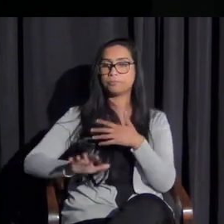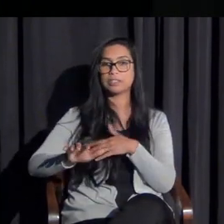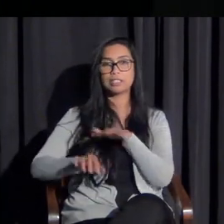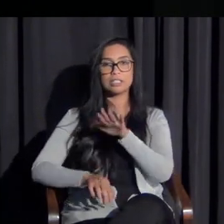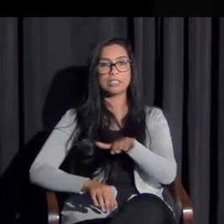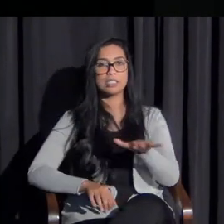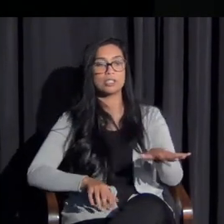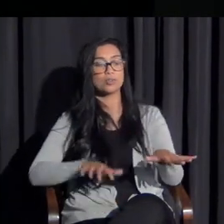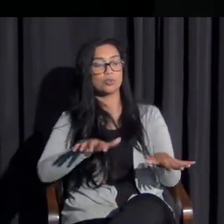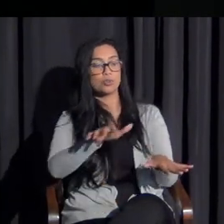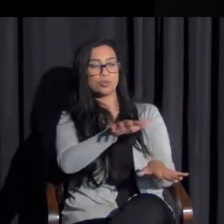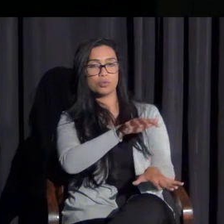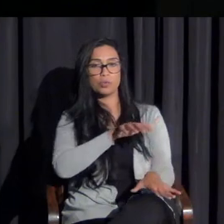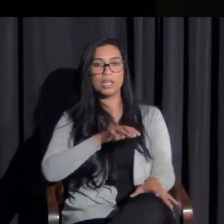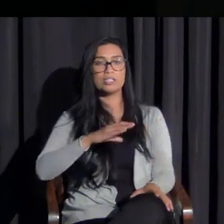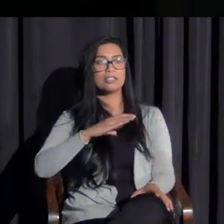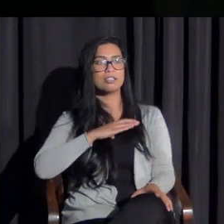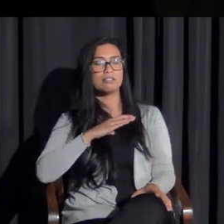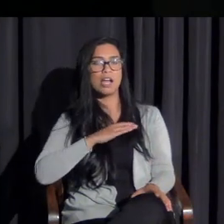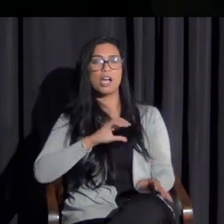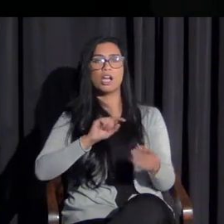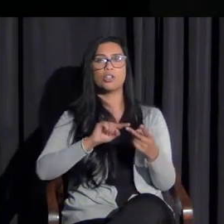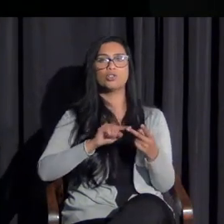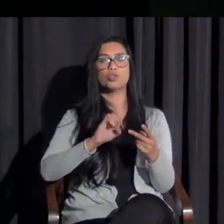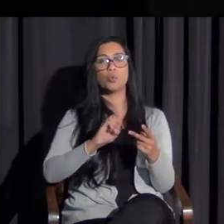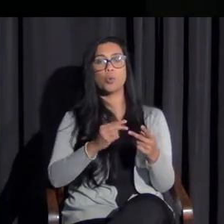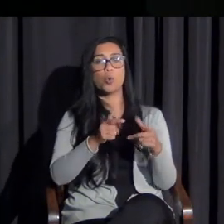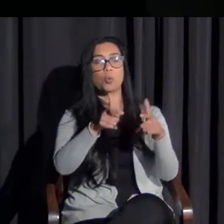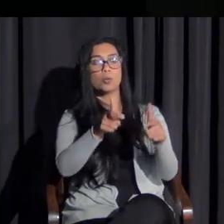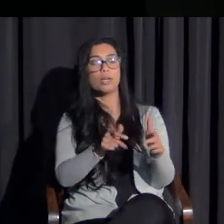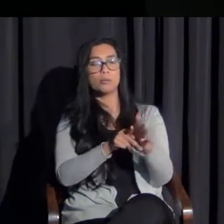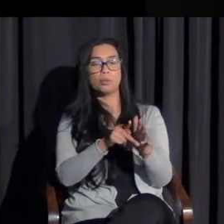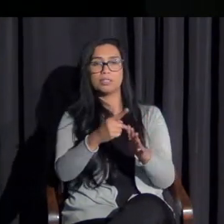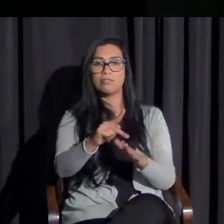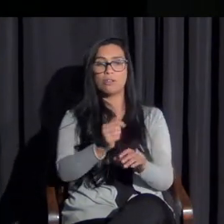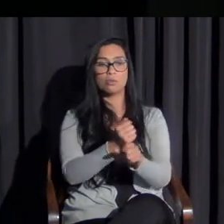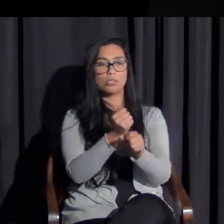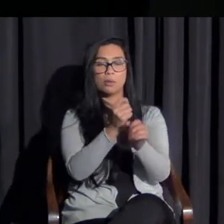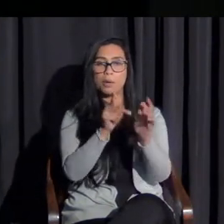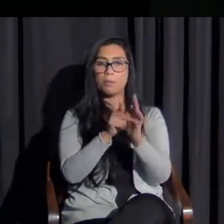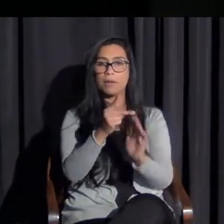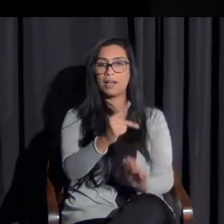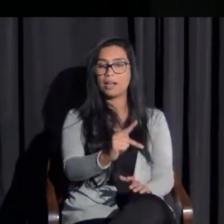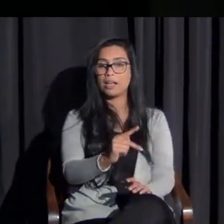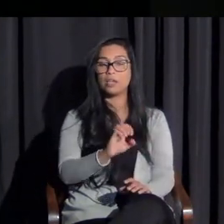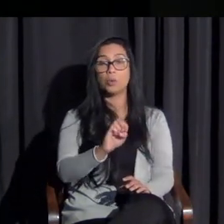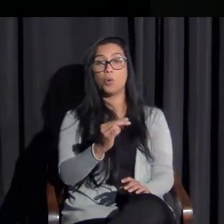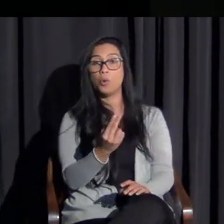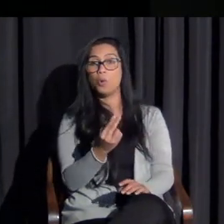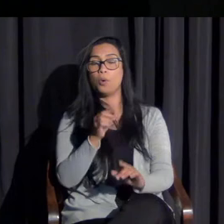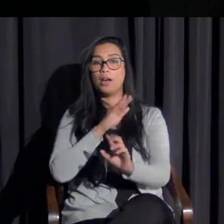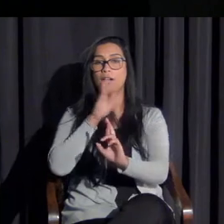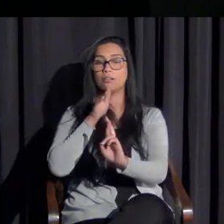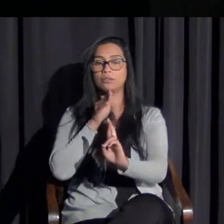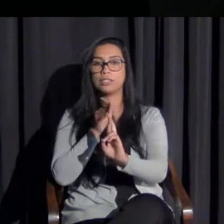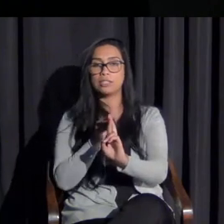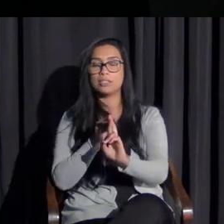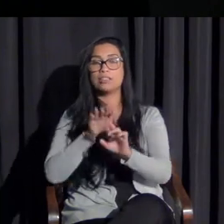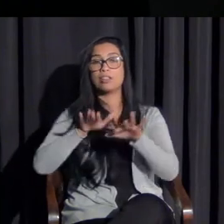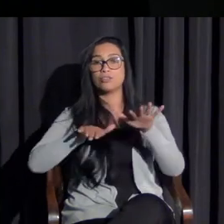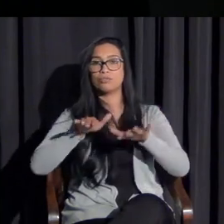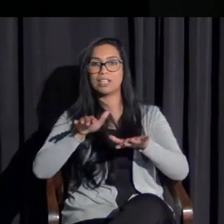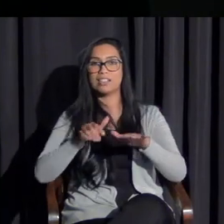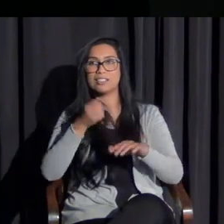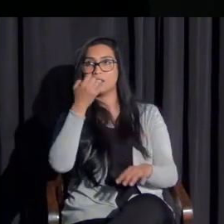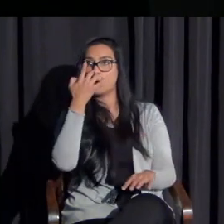crianças que estão pelas cidades e produzindo essas cidades, né, uma referência teórica que a gente tem usado, que é